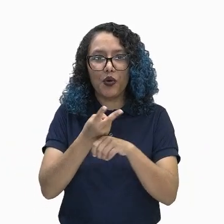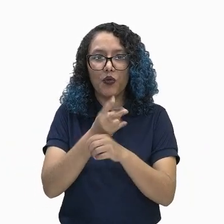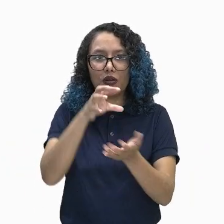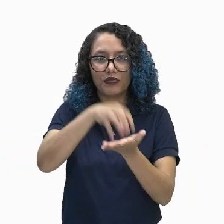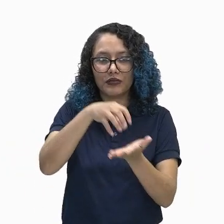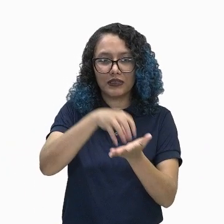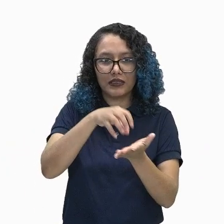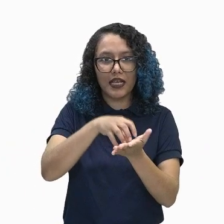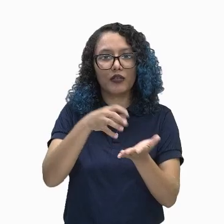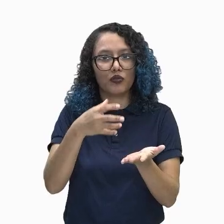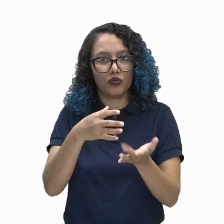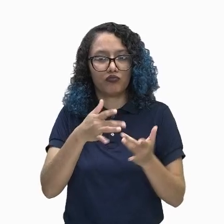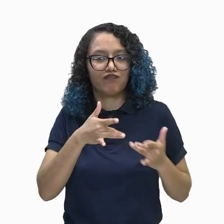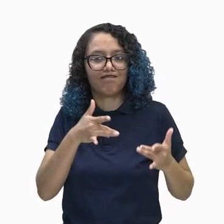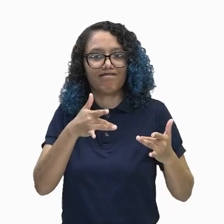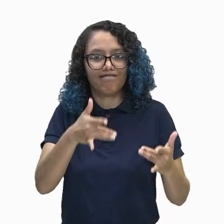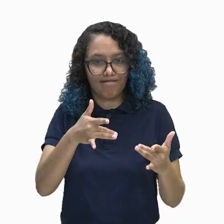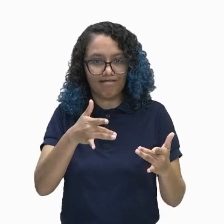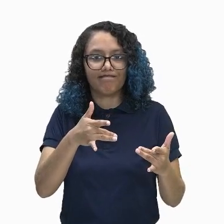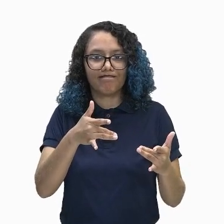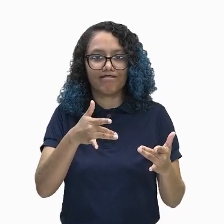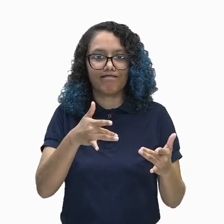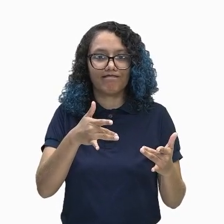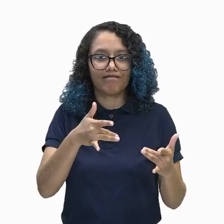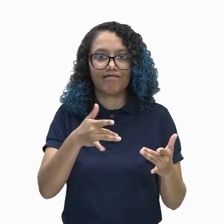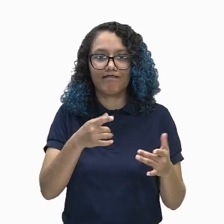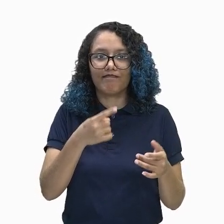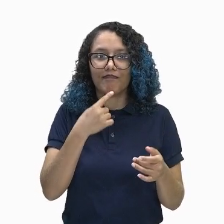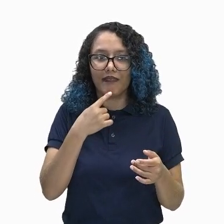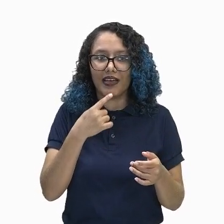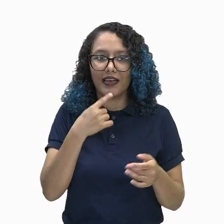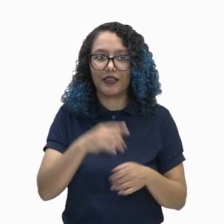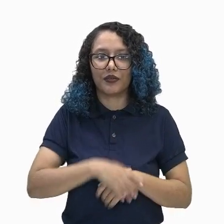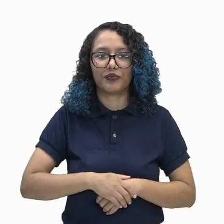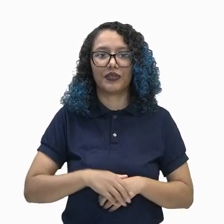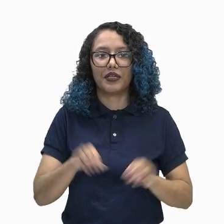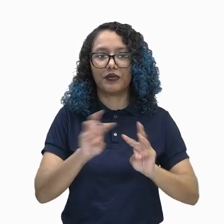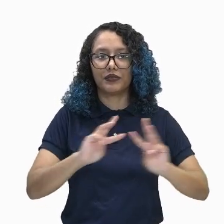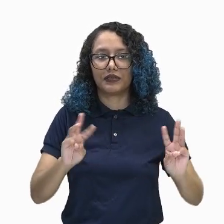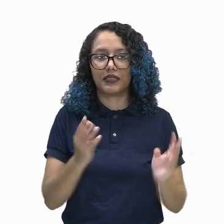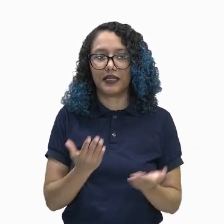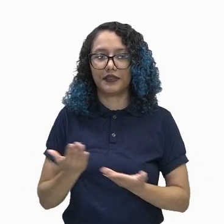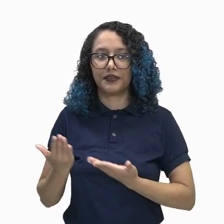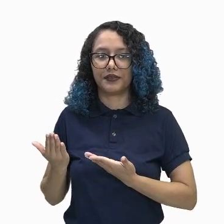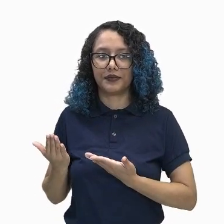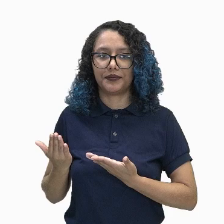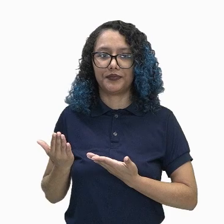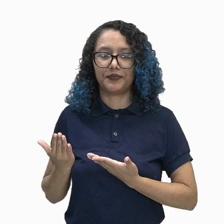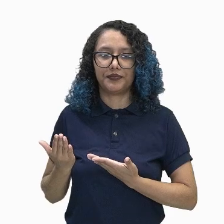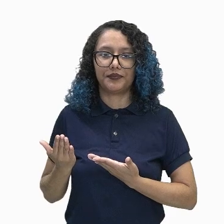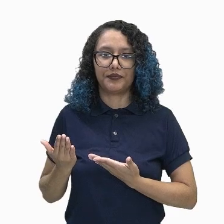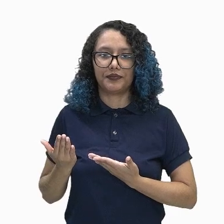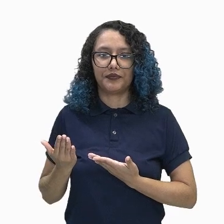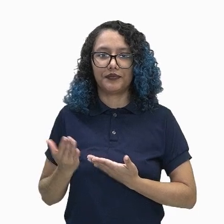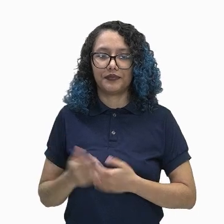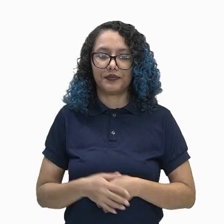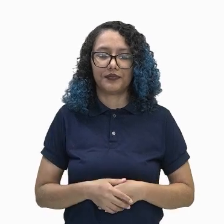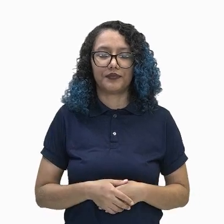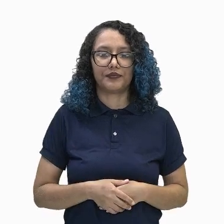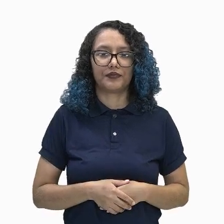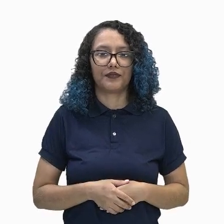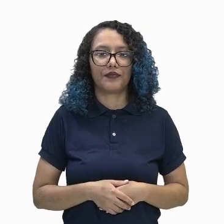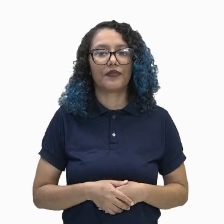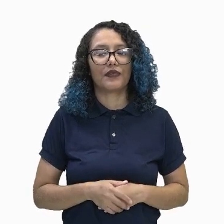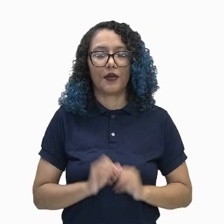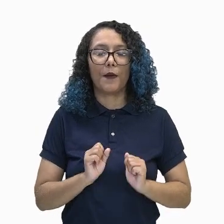governo.br/doe sangue. Corrigindo aqui, gov.br/doe sangue, que é exatamente o site onde